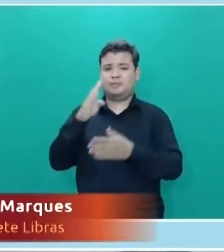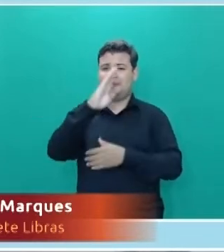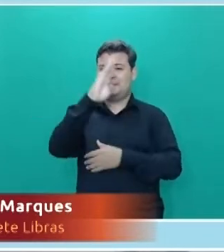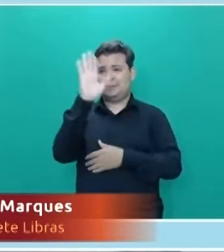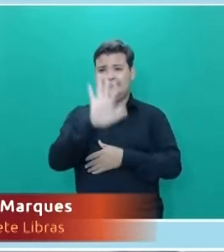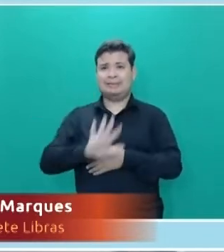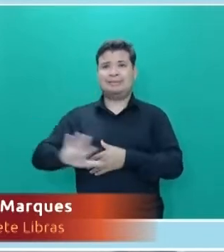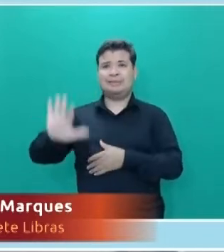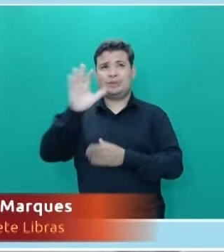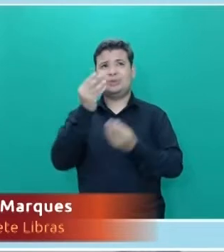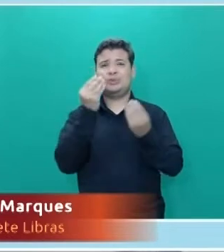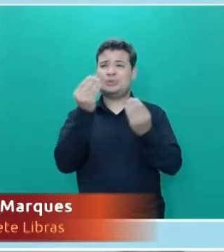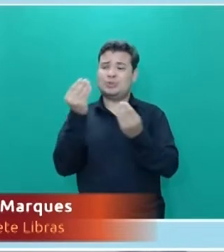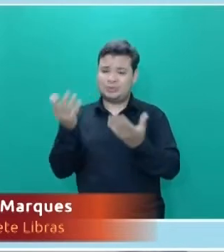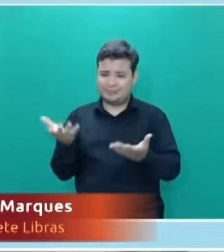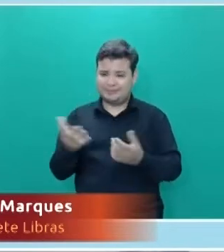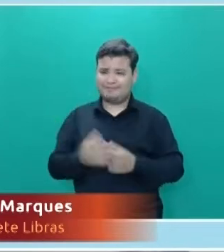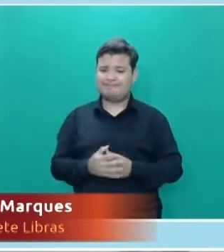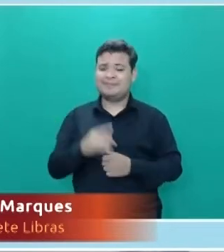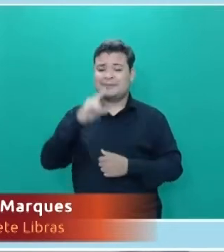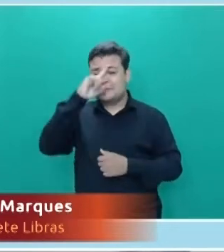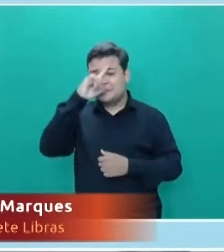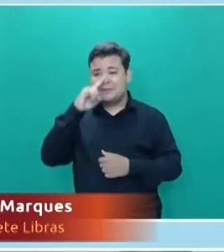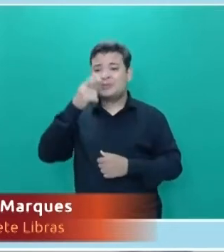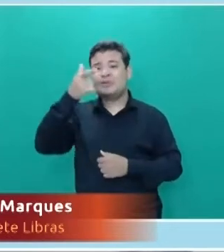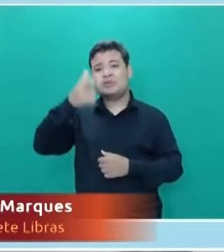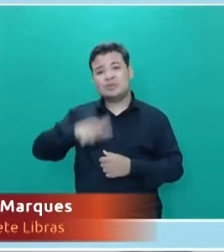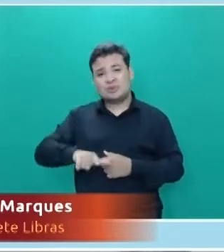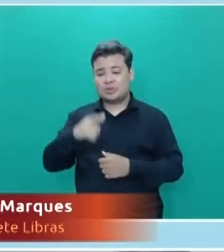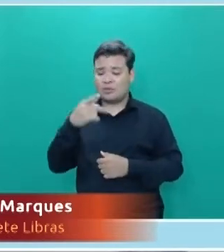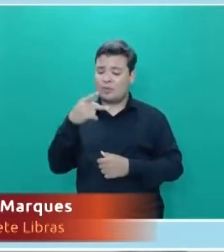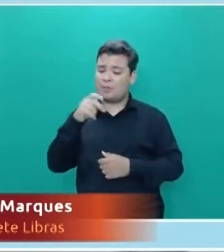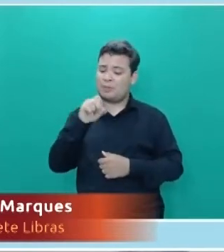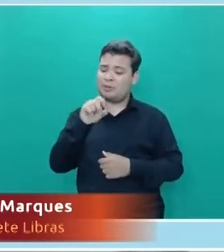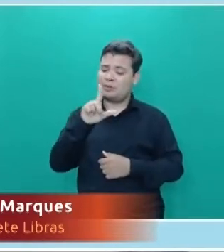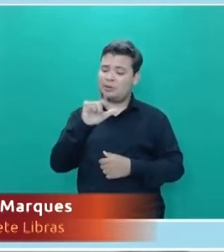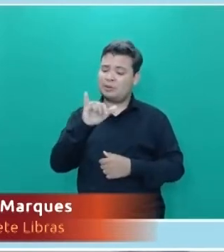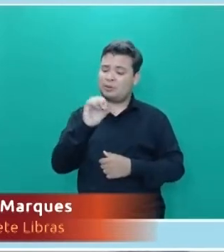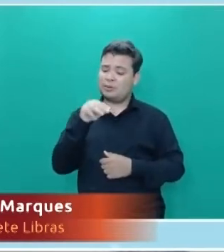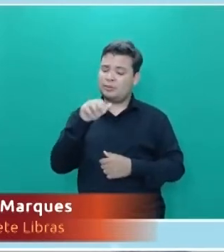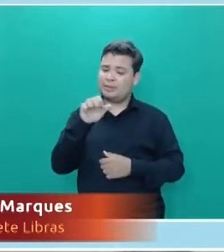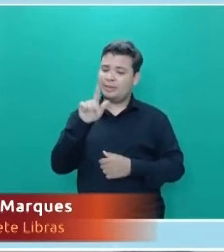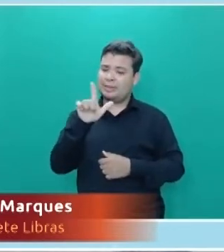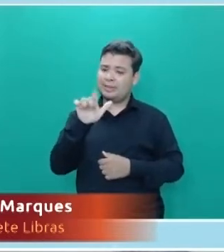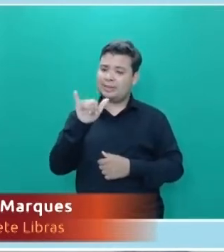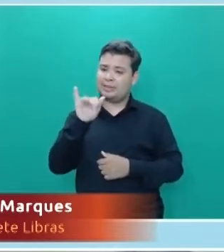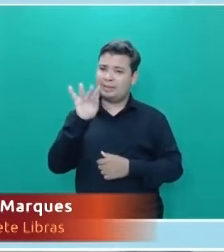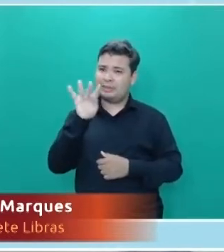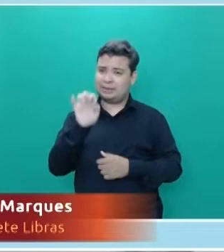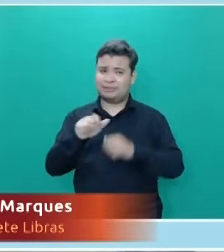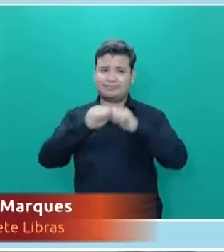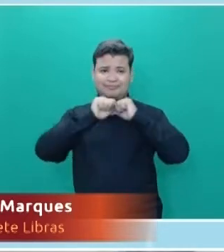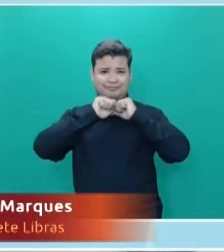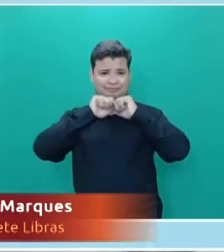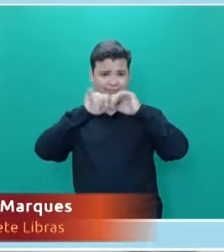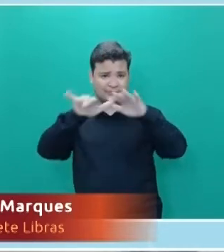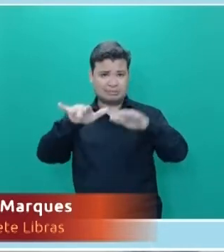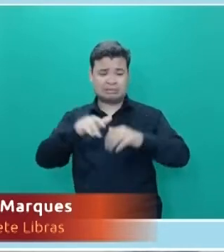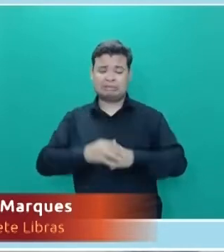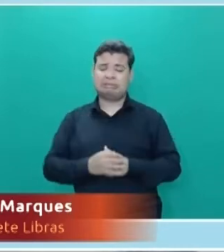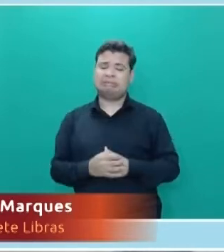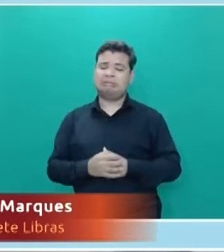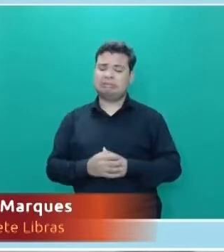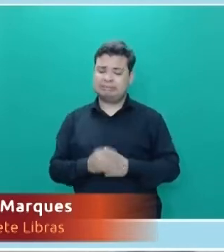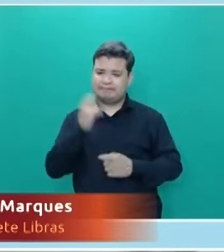do risco de a gente voltar a ter uma epidemia da poliomielite. Eu fui vítima da poliomielite quando eu tinha 1 ano